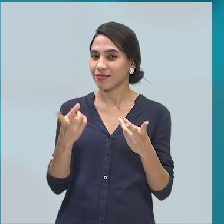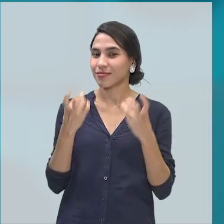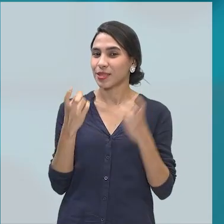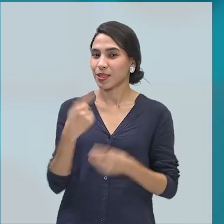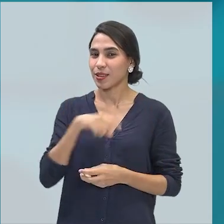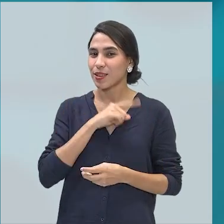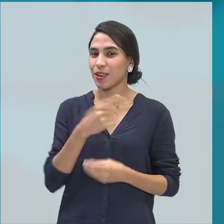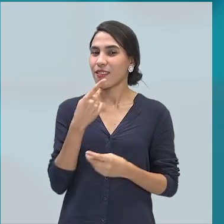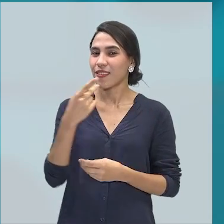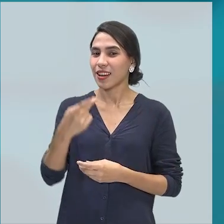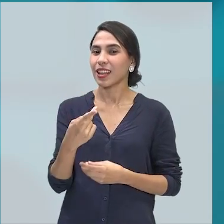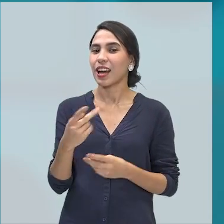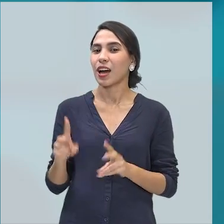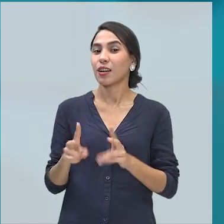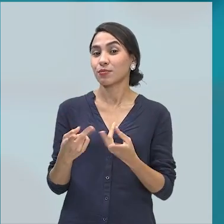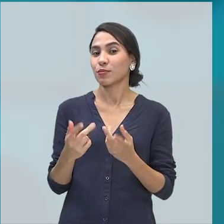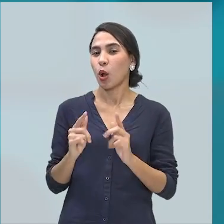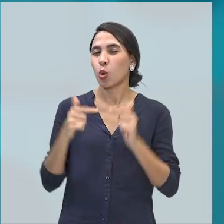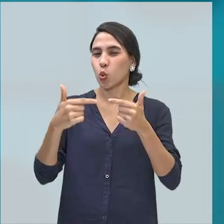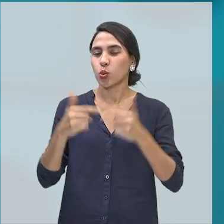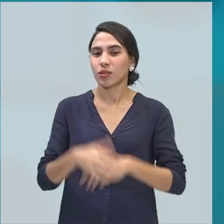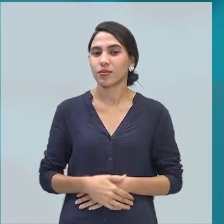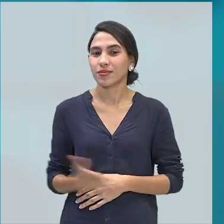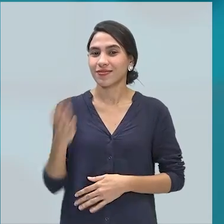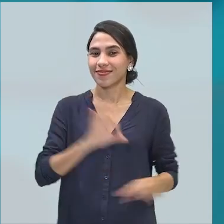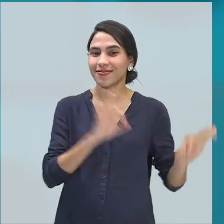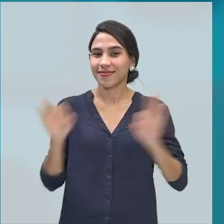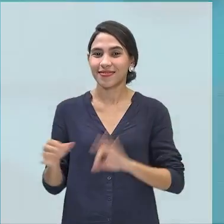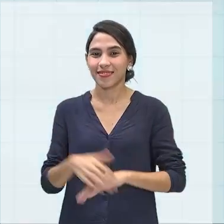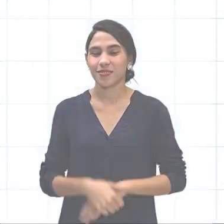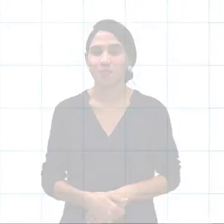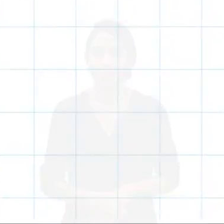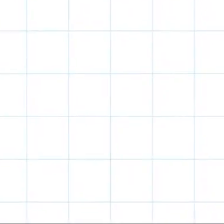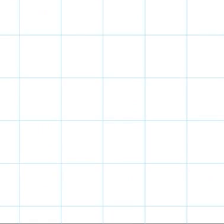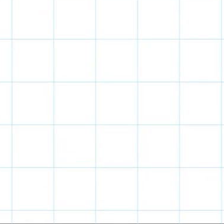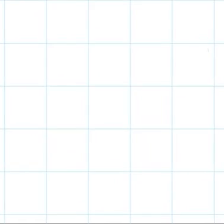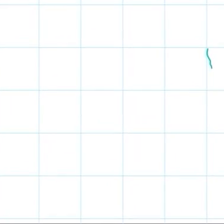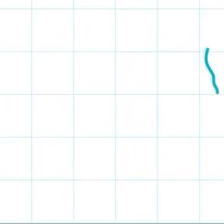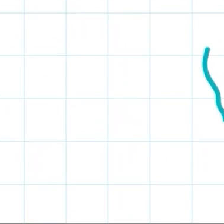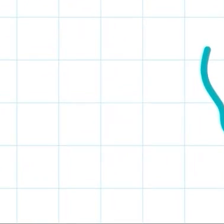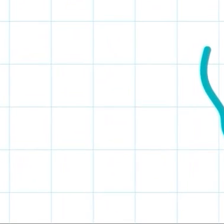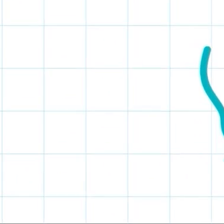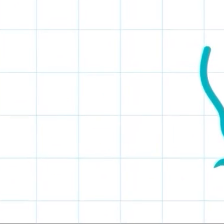nós iremos falar sobre uma luta. Vamos então?